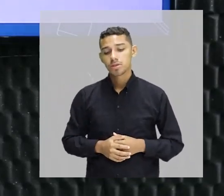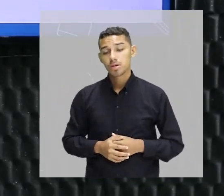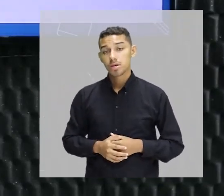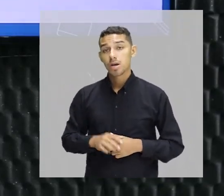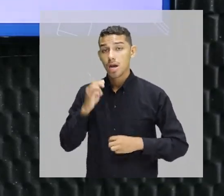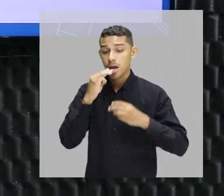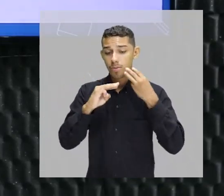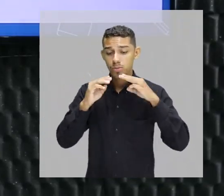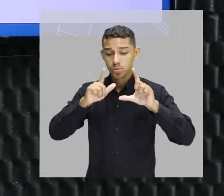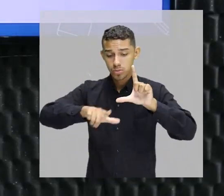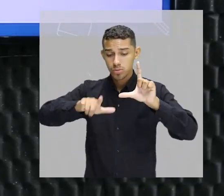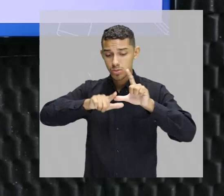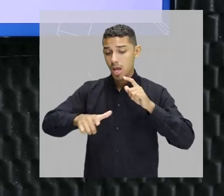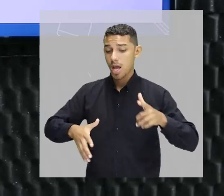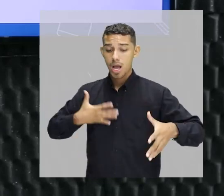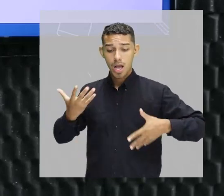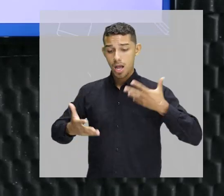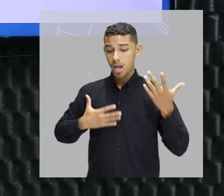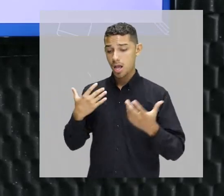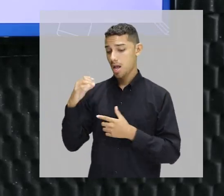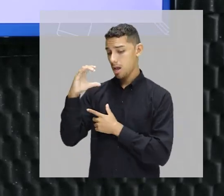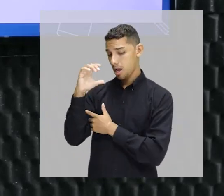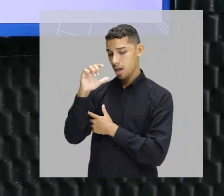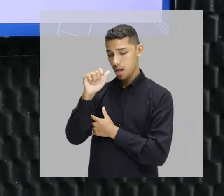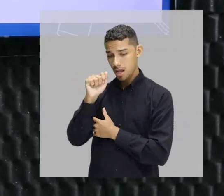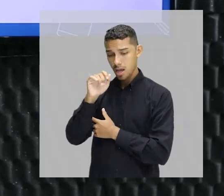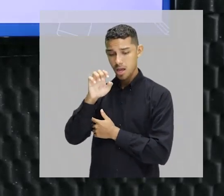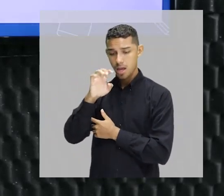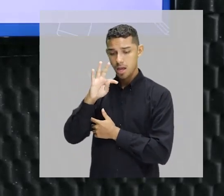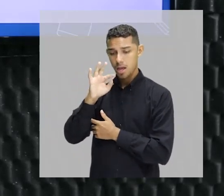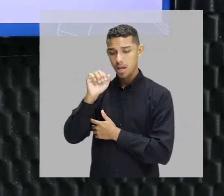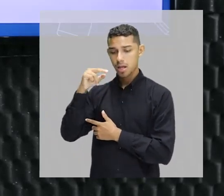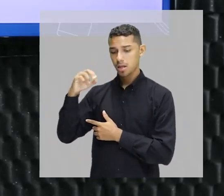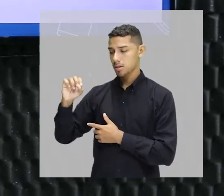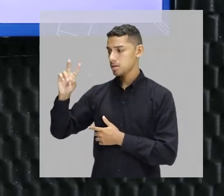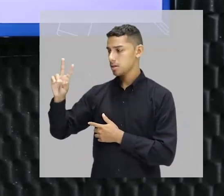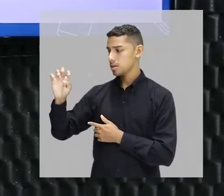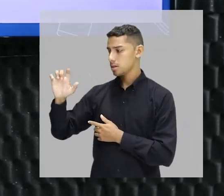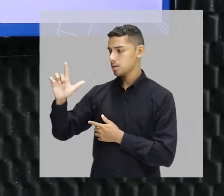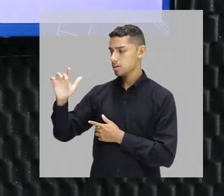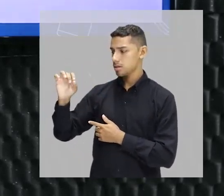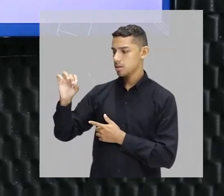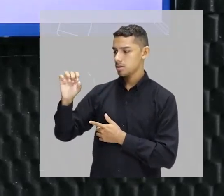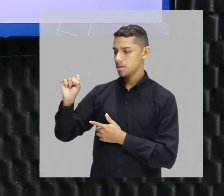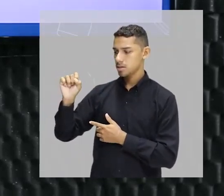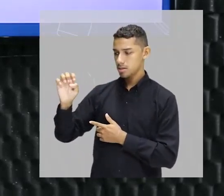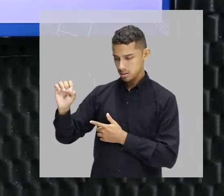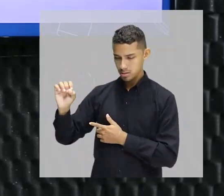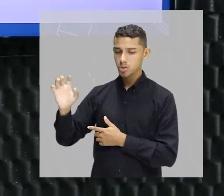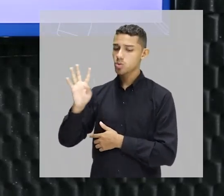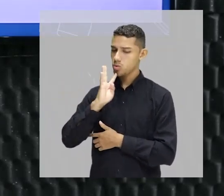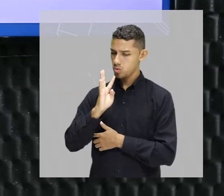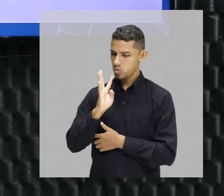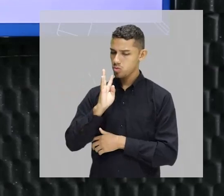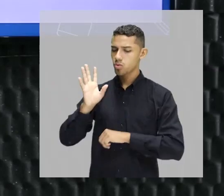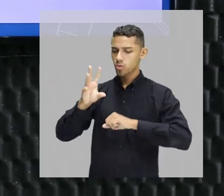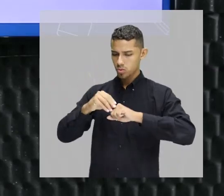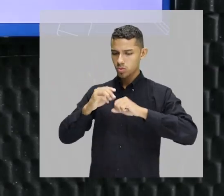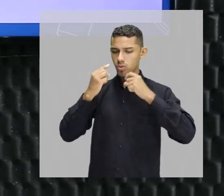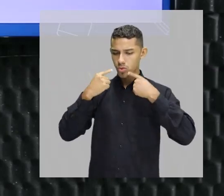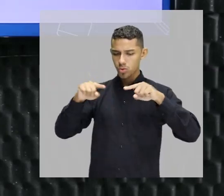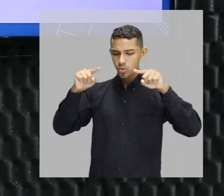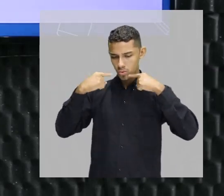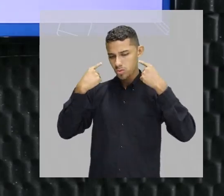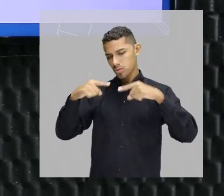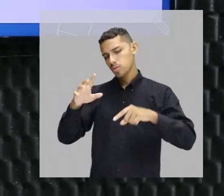Caetano Veloso. Mais uma vez, não esqueçam de olhar a fonte, tá certo? Por ser um texto que a gente já conhece, certamente vocês conhecem